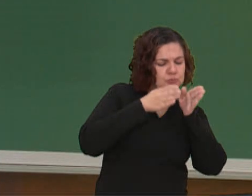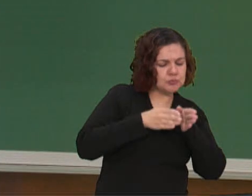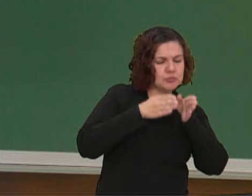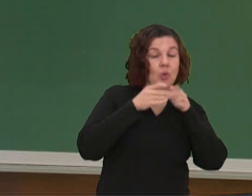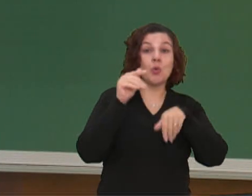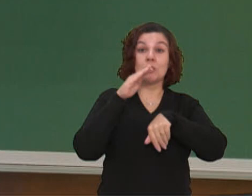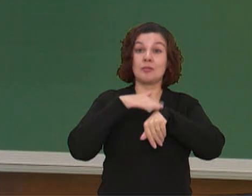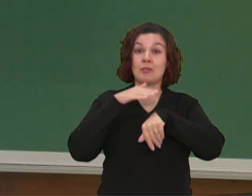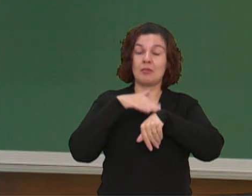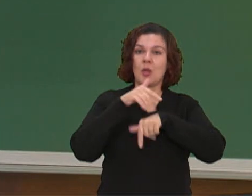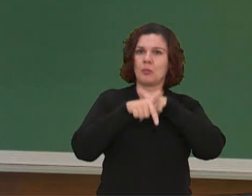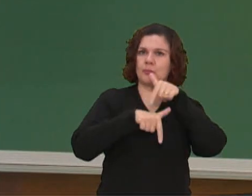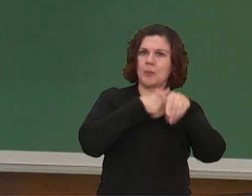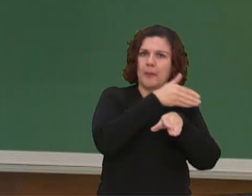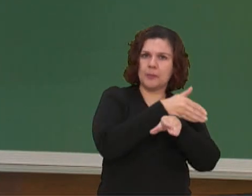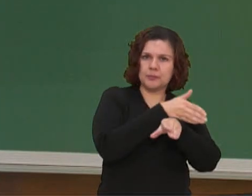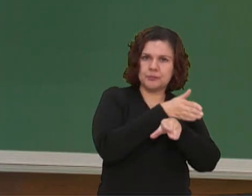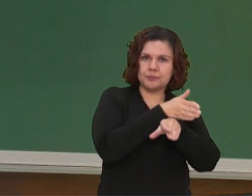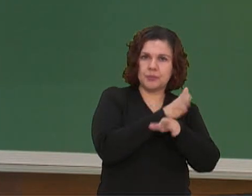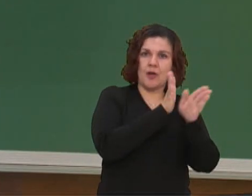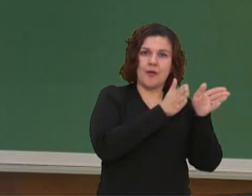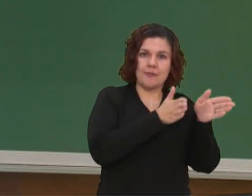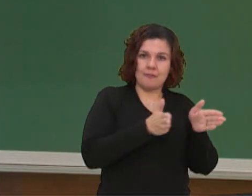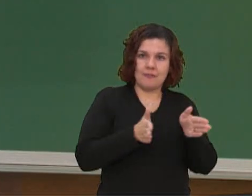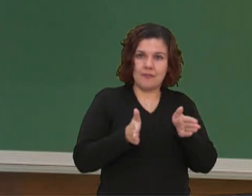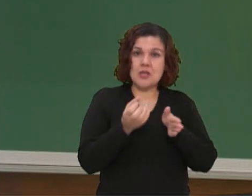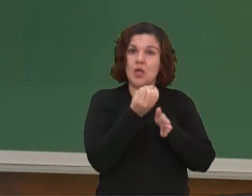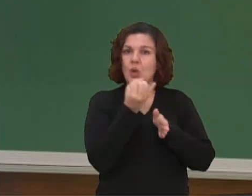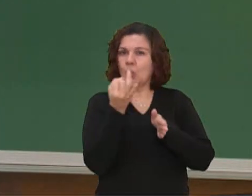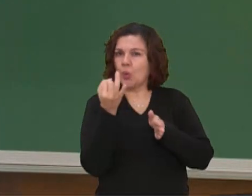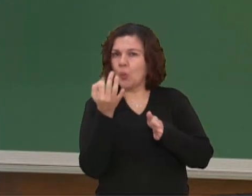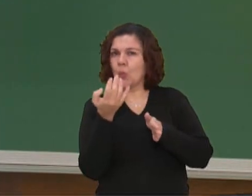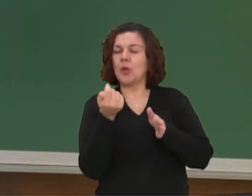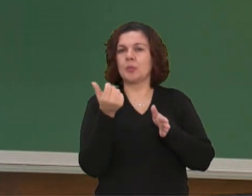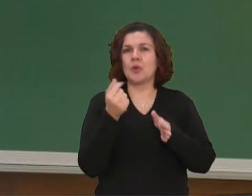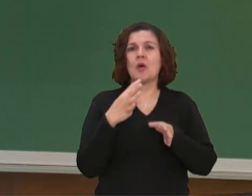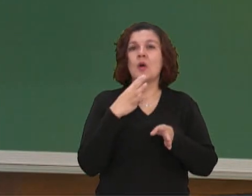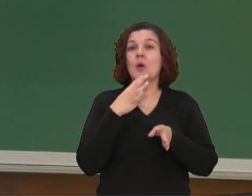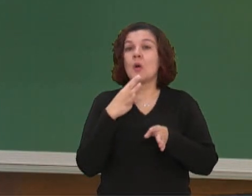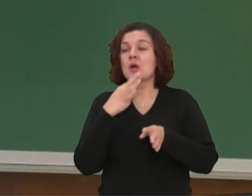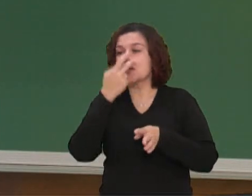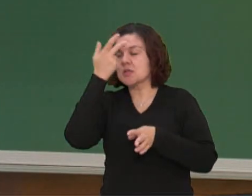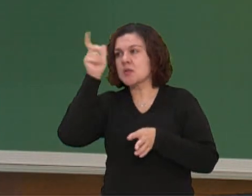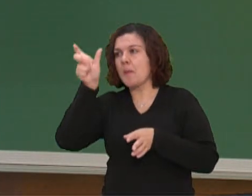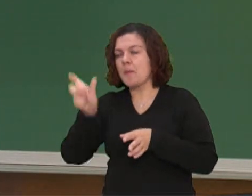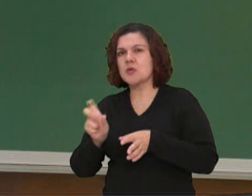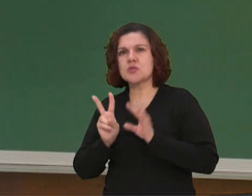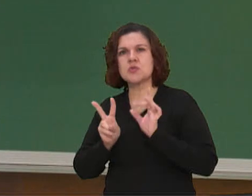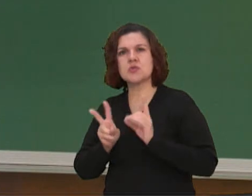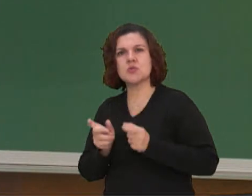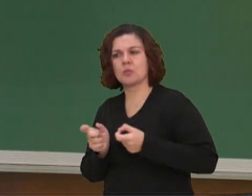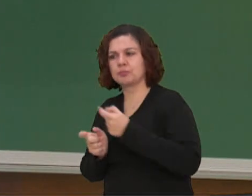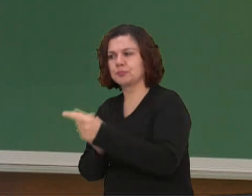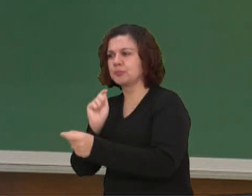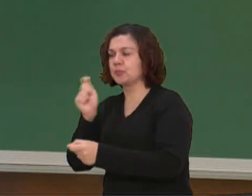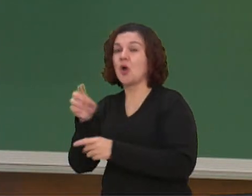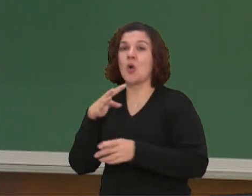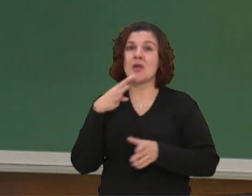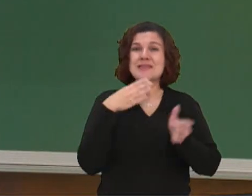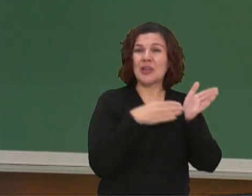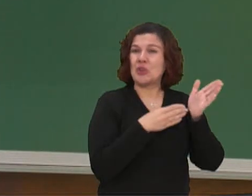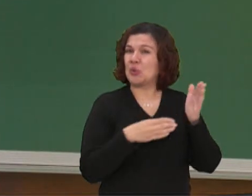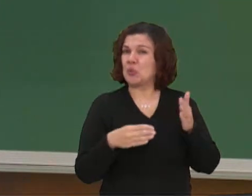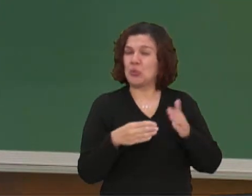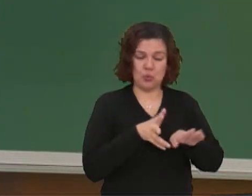seu tempo, né? Produzia uma determinada quantidade, conhecia o trabalho inteiro, né?